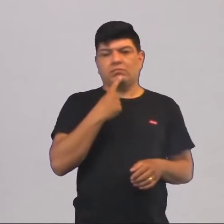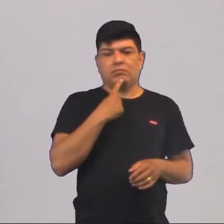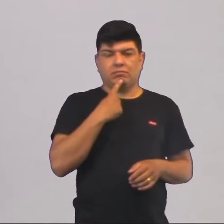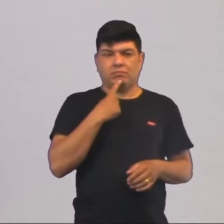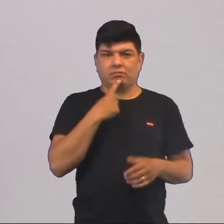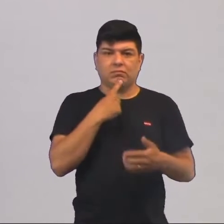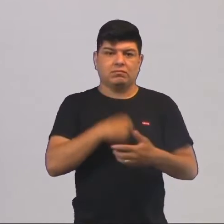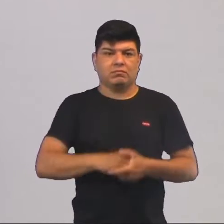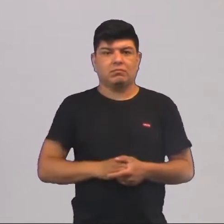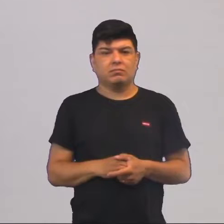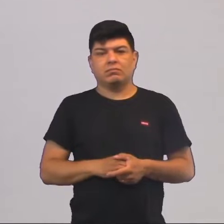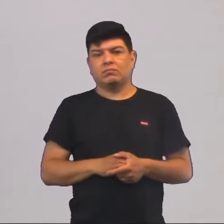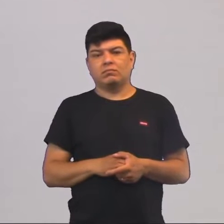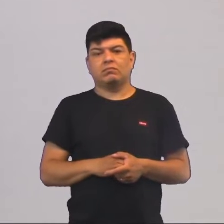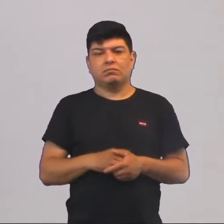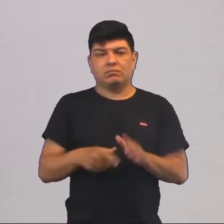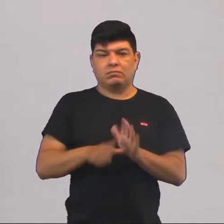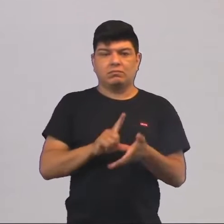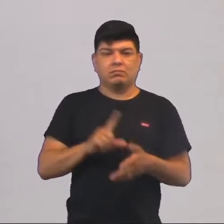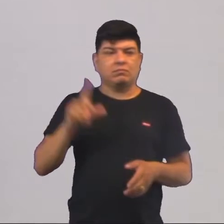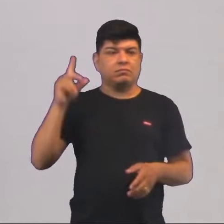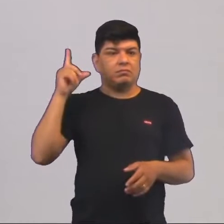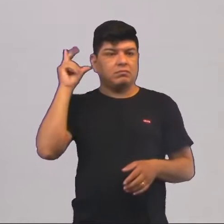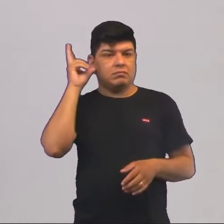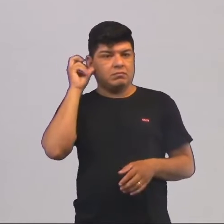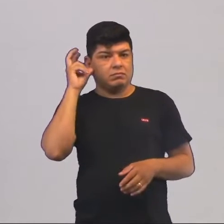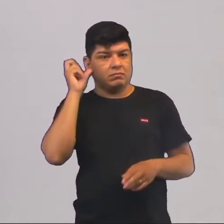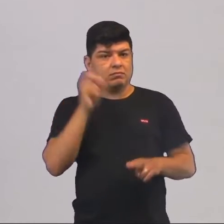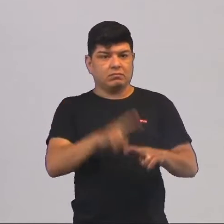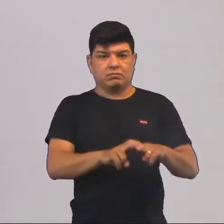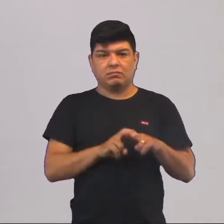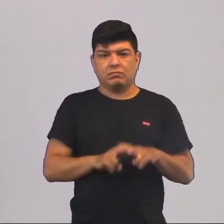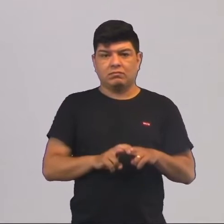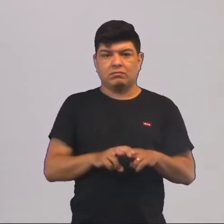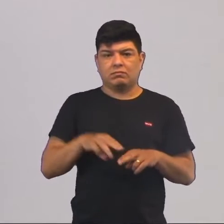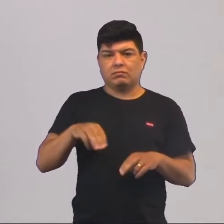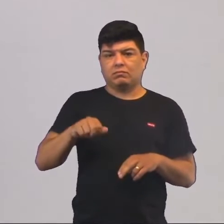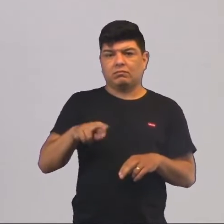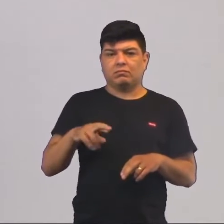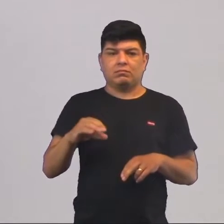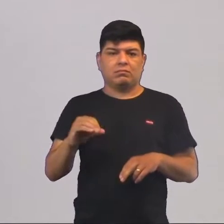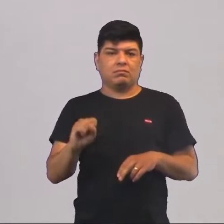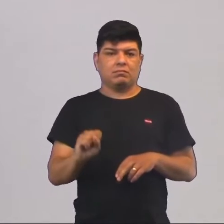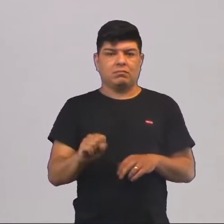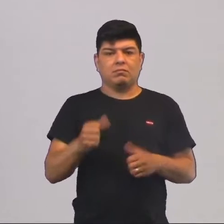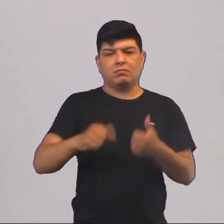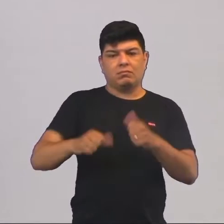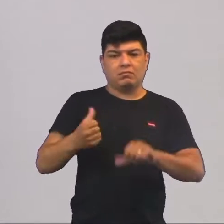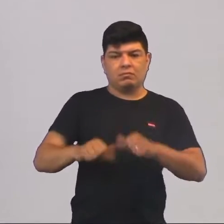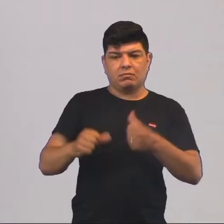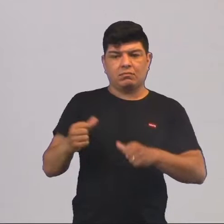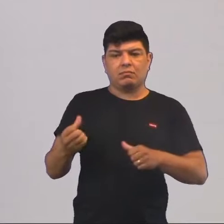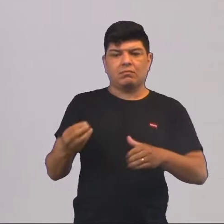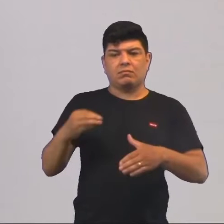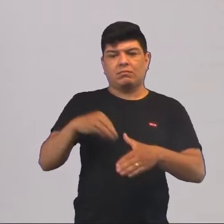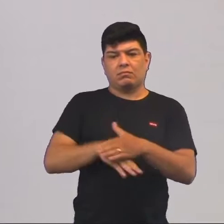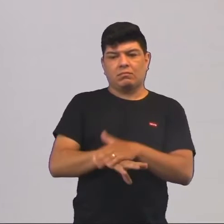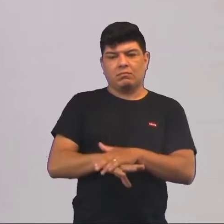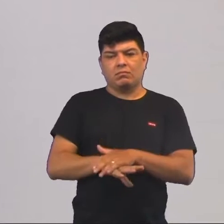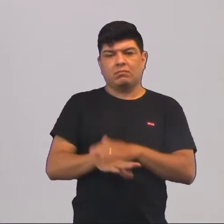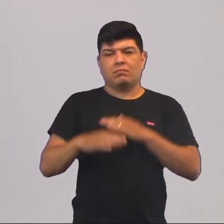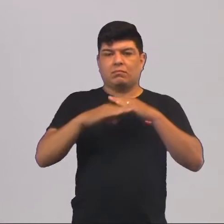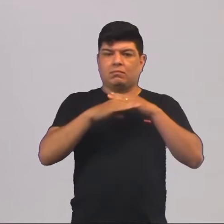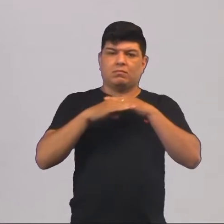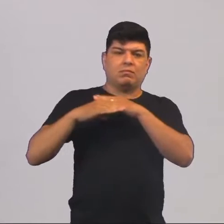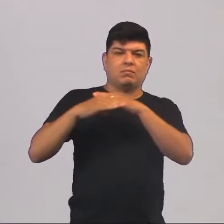não a imagem antes do som. Através disso, o Marcos faz a sua análise dentro desse